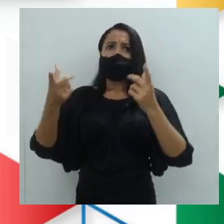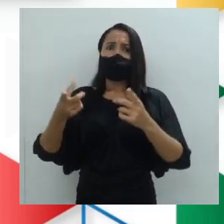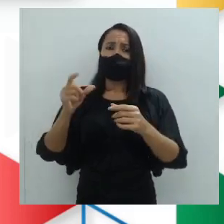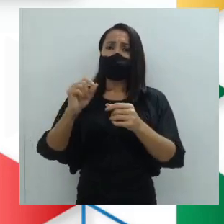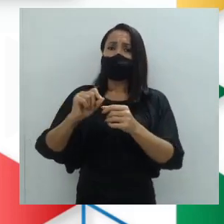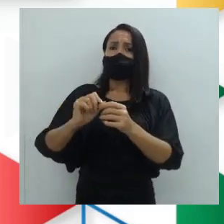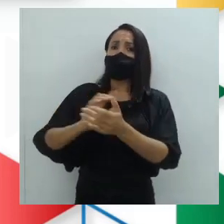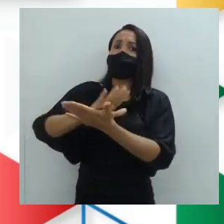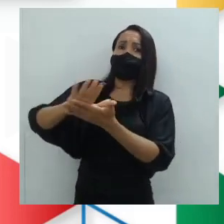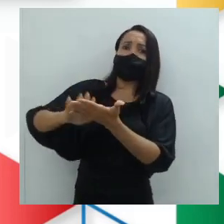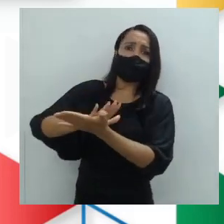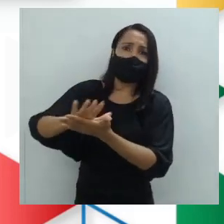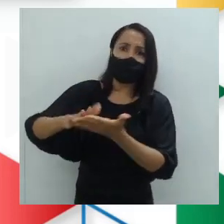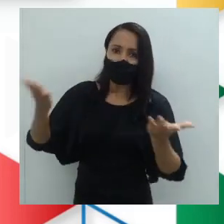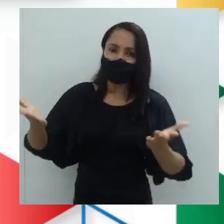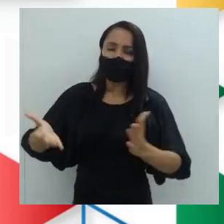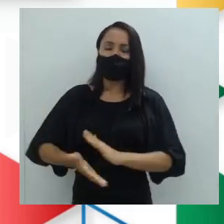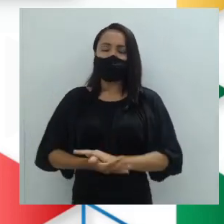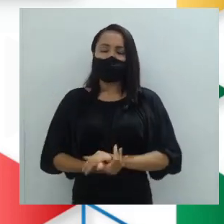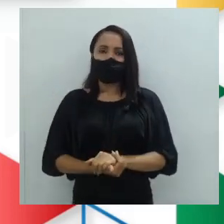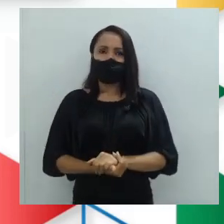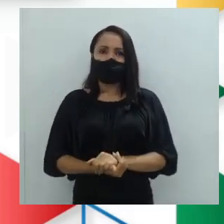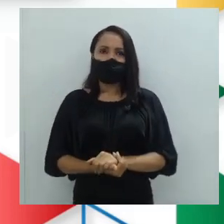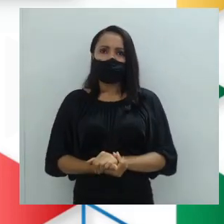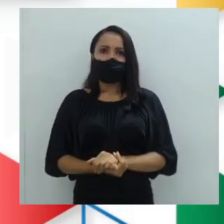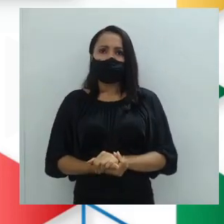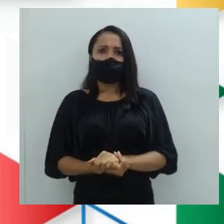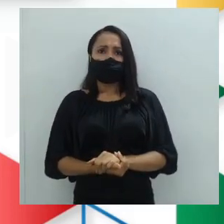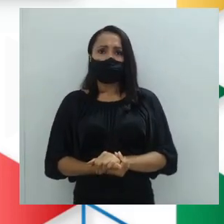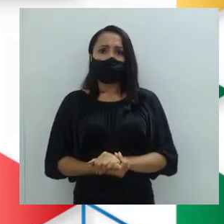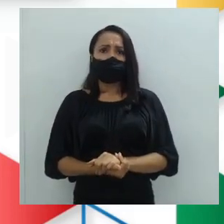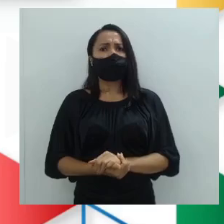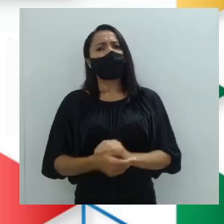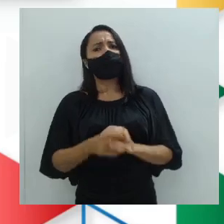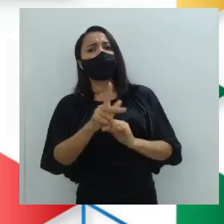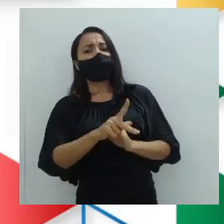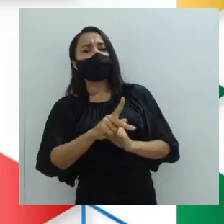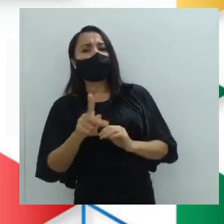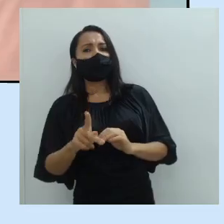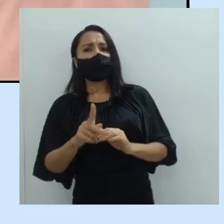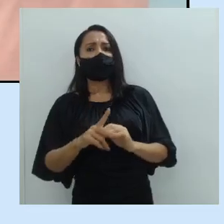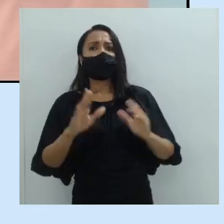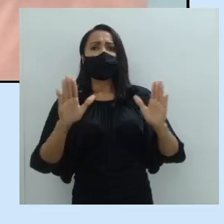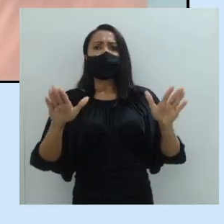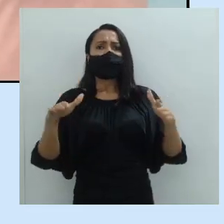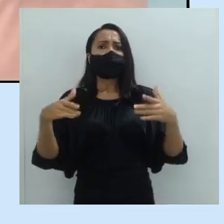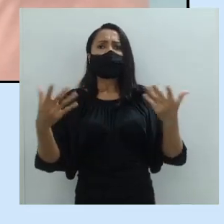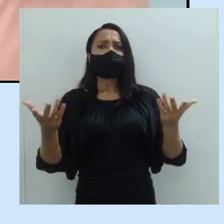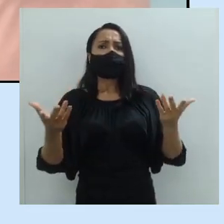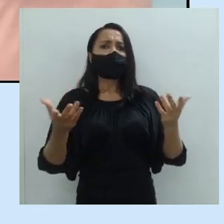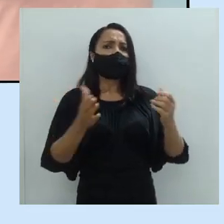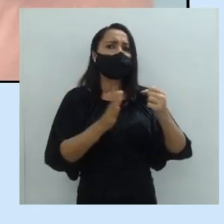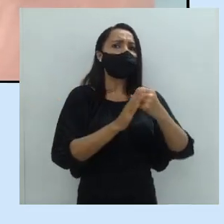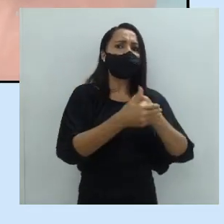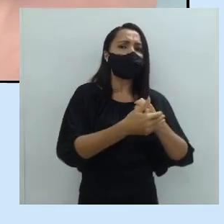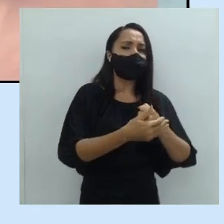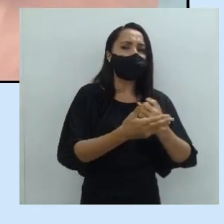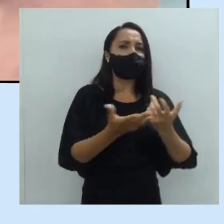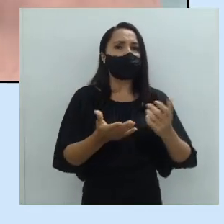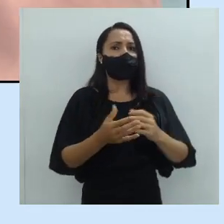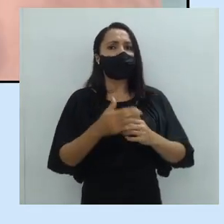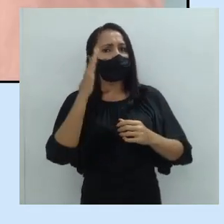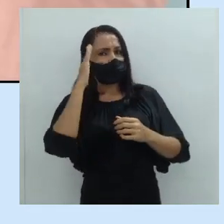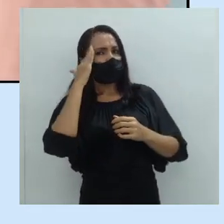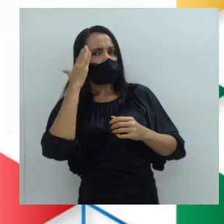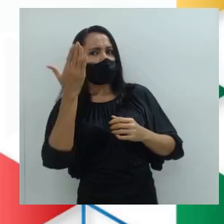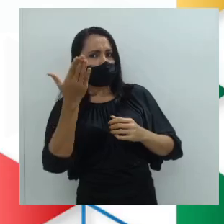não vamos fazer absolutamente nada. Aí você me diz, professor, qual o não dito que está aí? Vamos ver